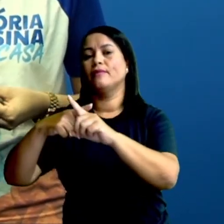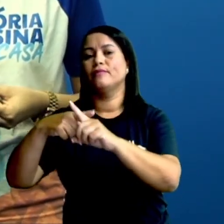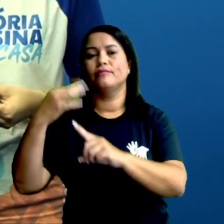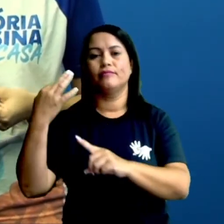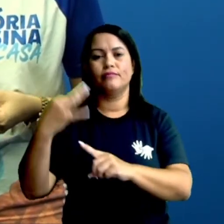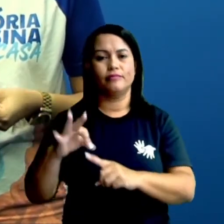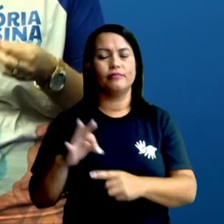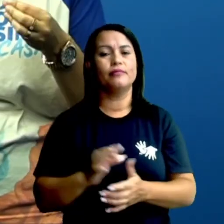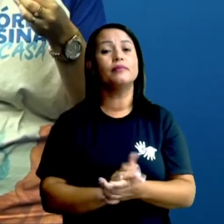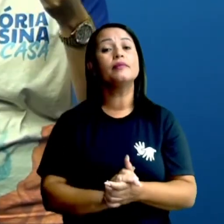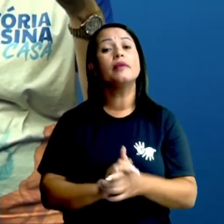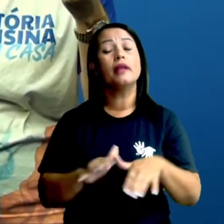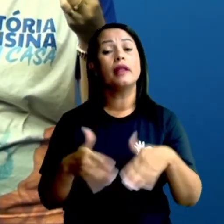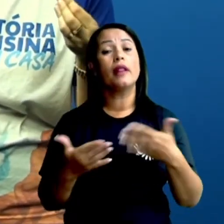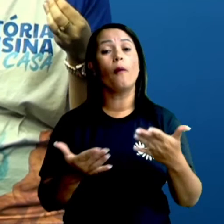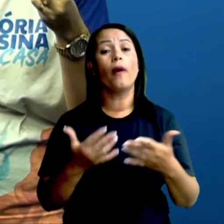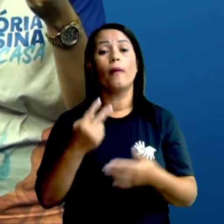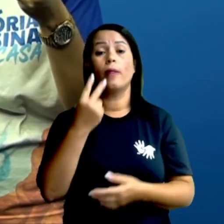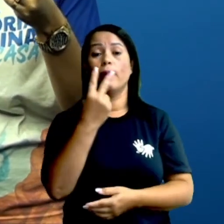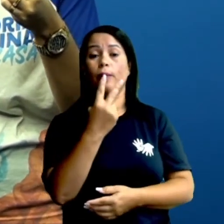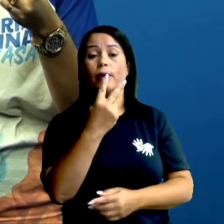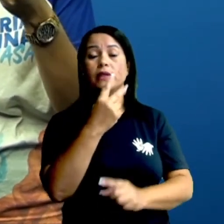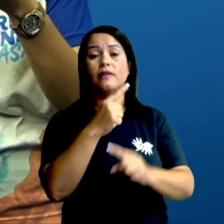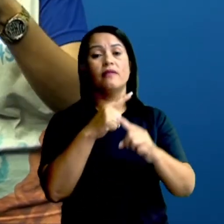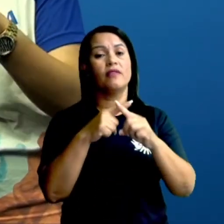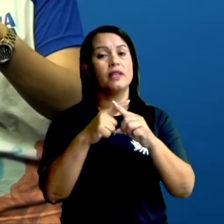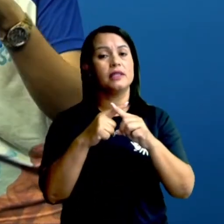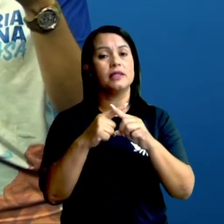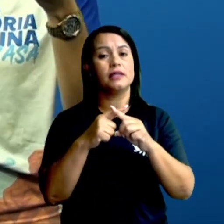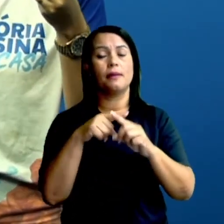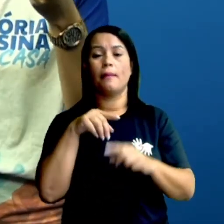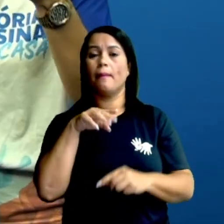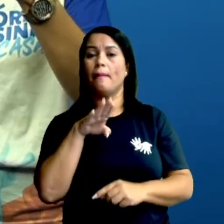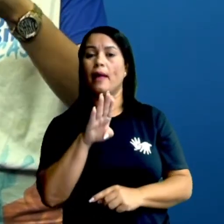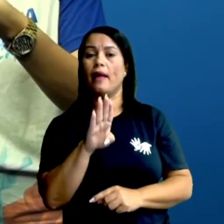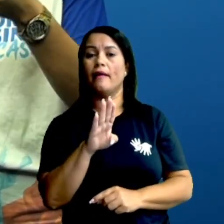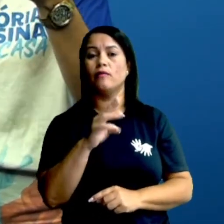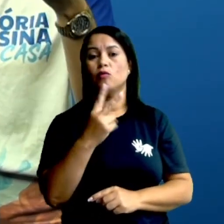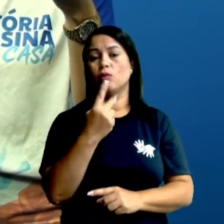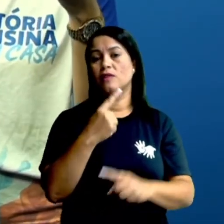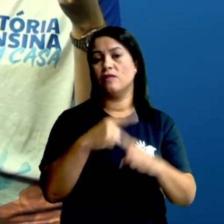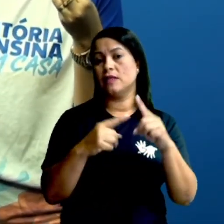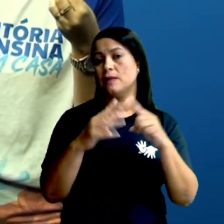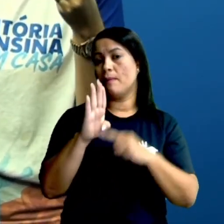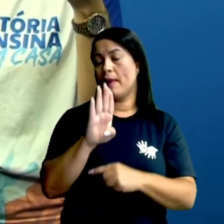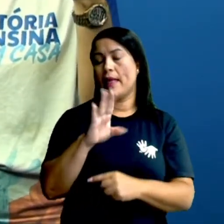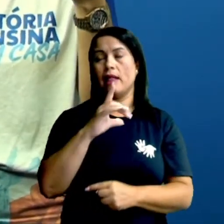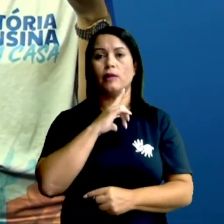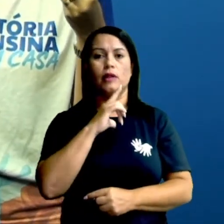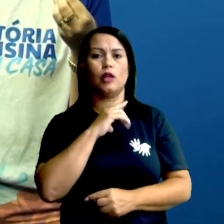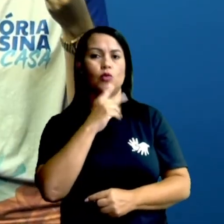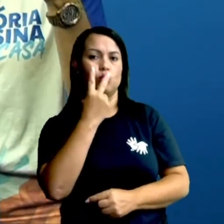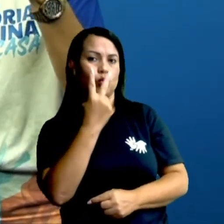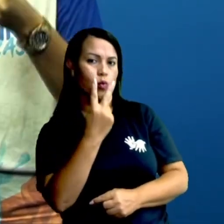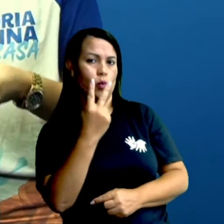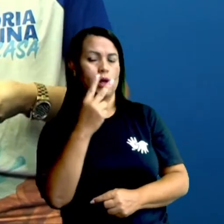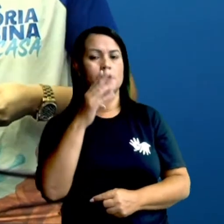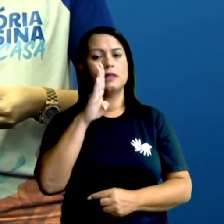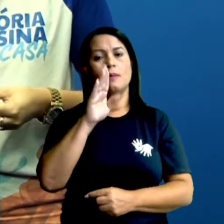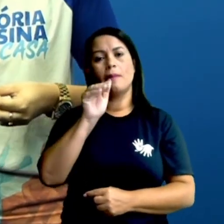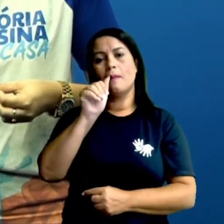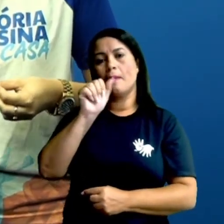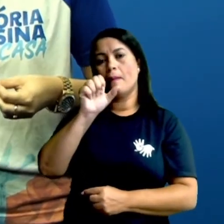Multiplicando, tá certo? Então, o quê? 2 vezes B. 2 vezes B, ou seja, eu tenho 2 bases. Eu